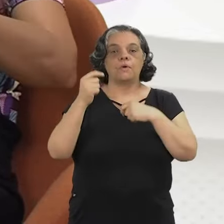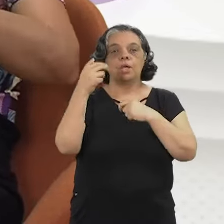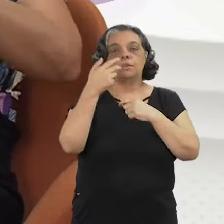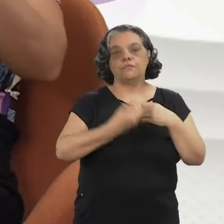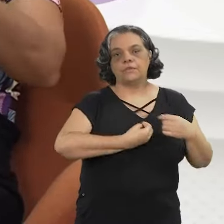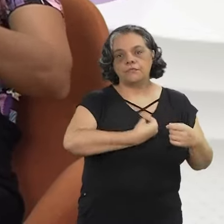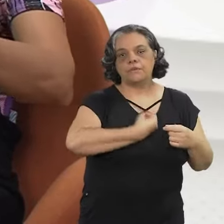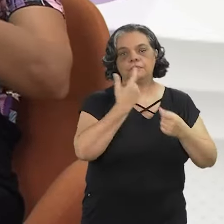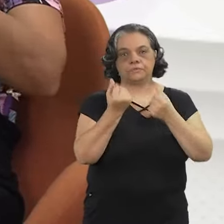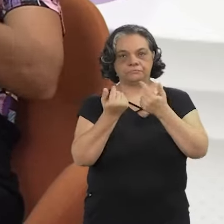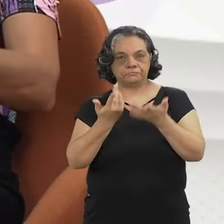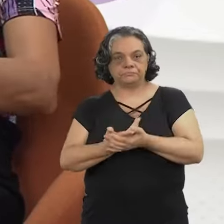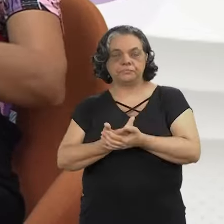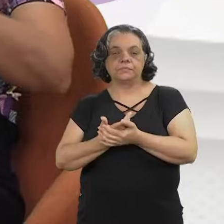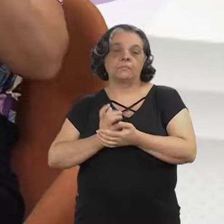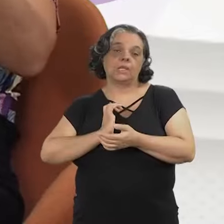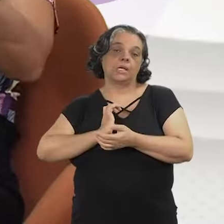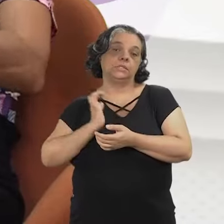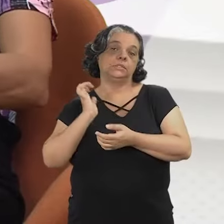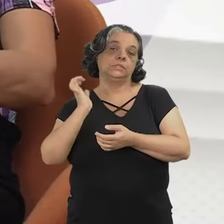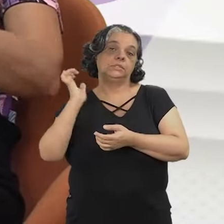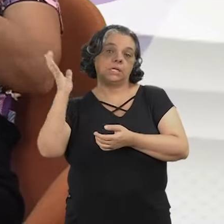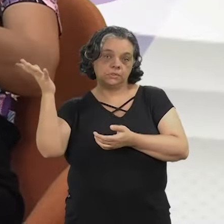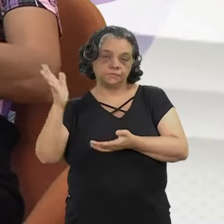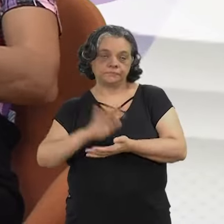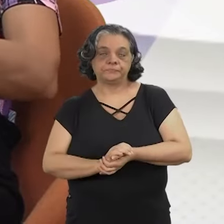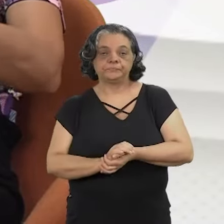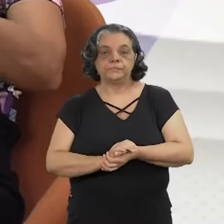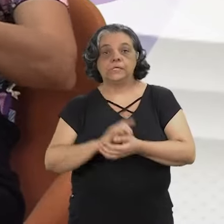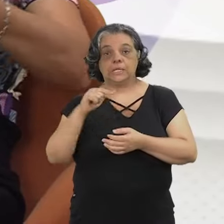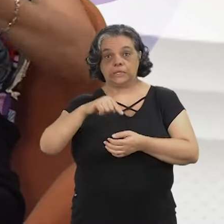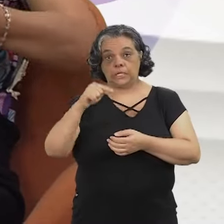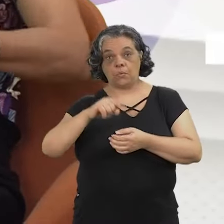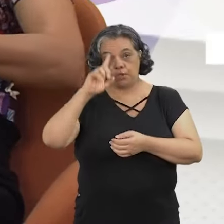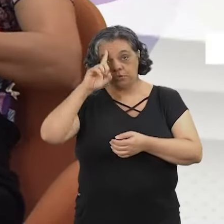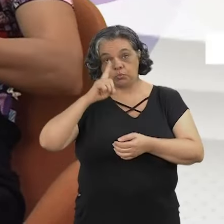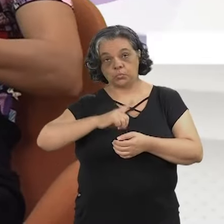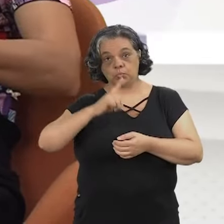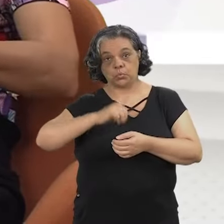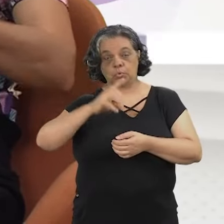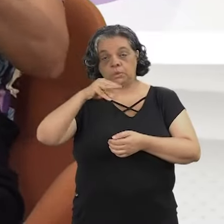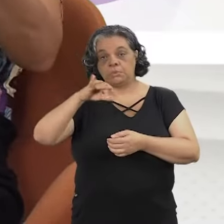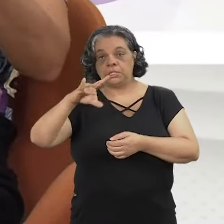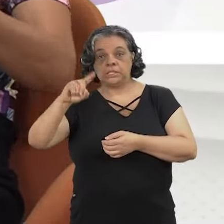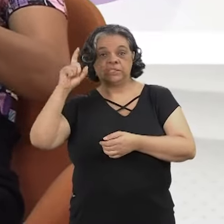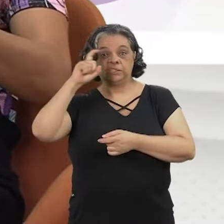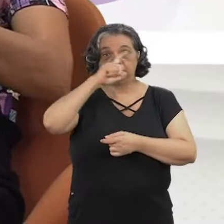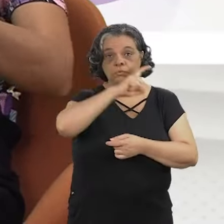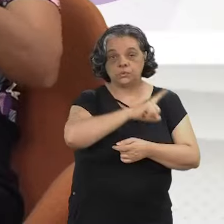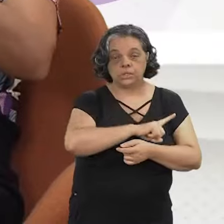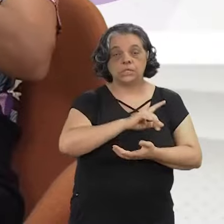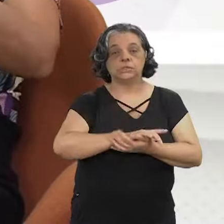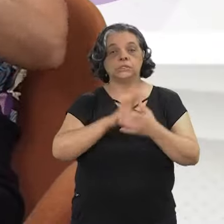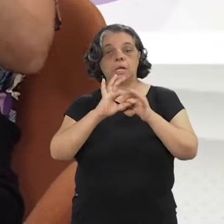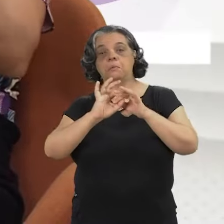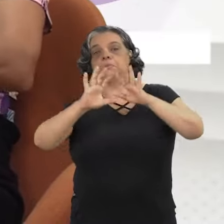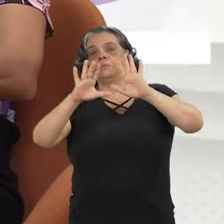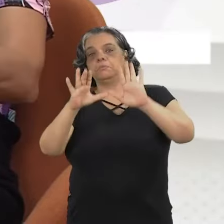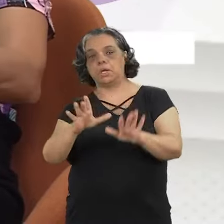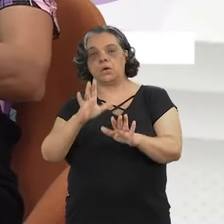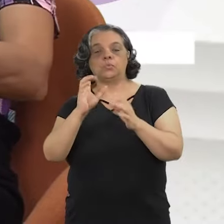assim elas sobrevivam financeiramente enriqueçam né os seus donos então esses donos da mídia tem muita dificuldade em